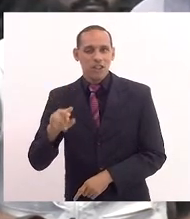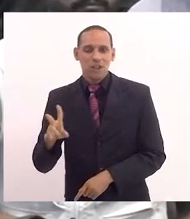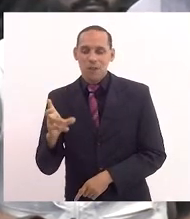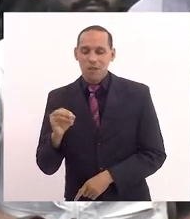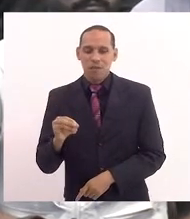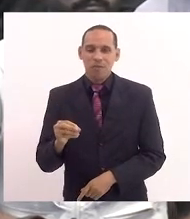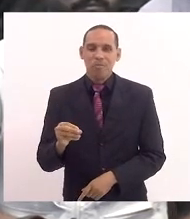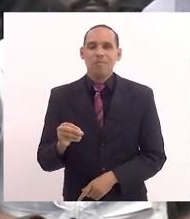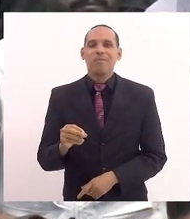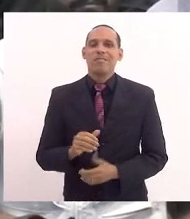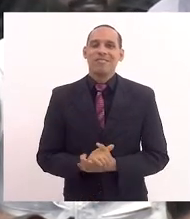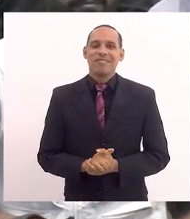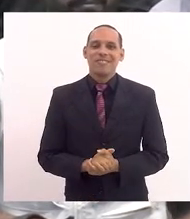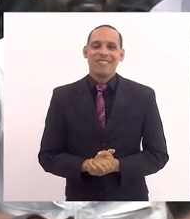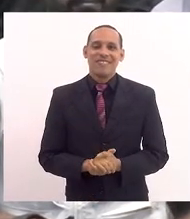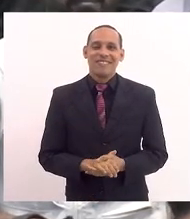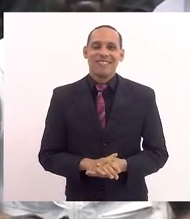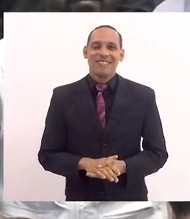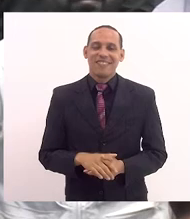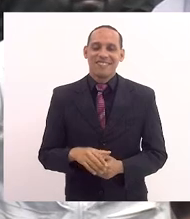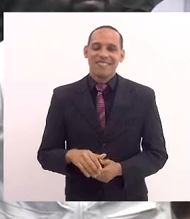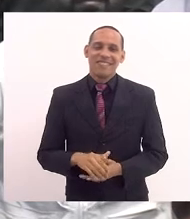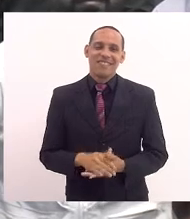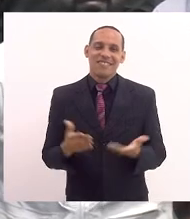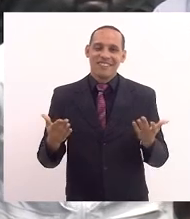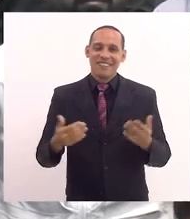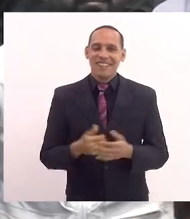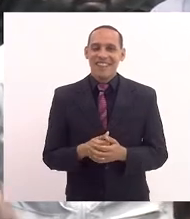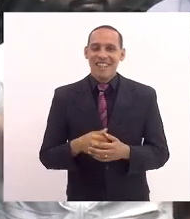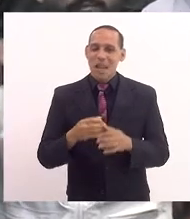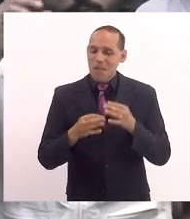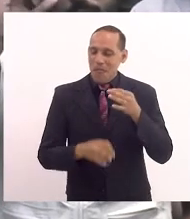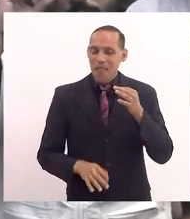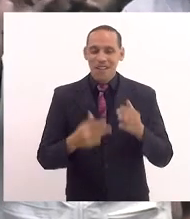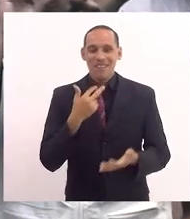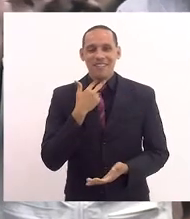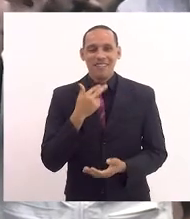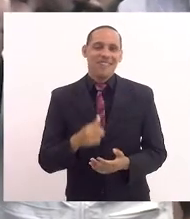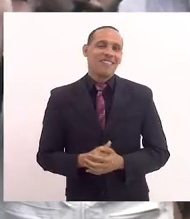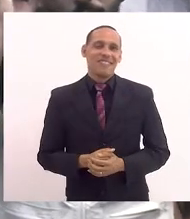Enfim, Alfredinho. Posso me estender muito também.